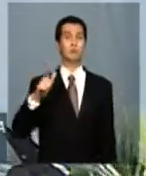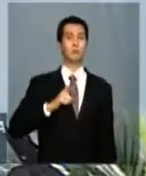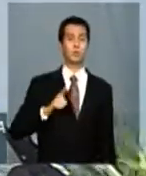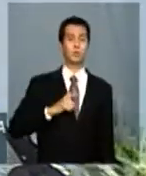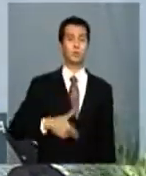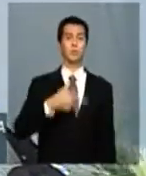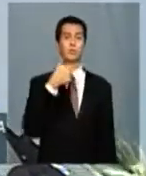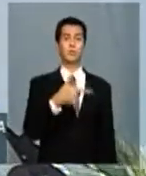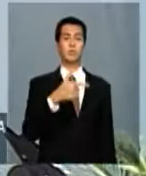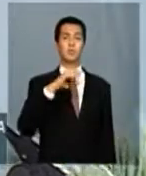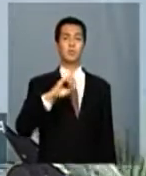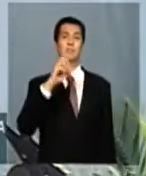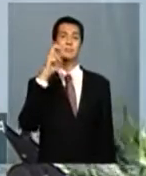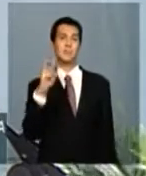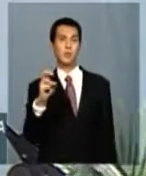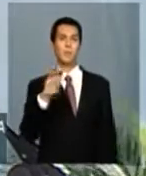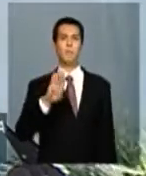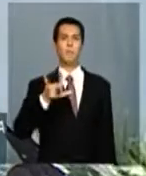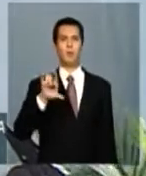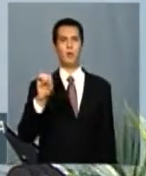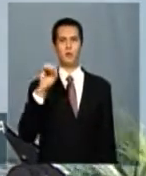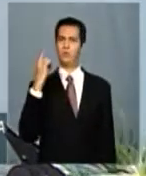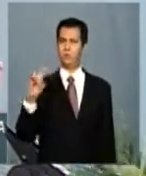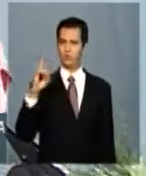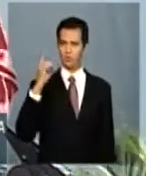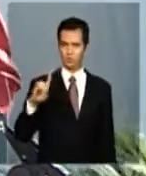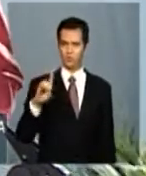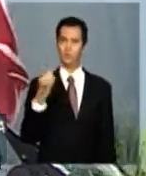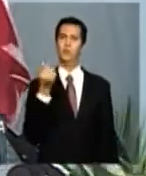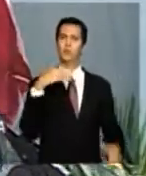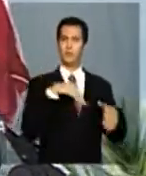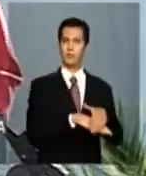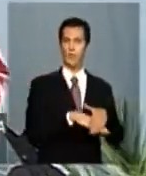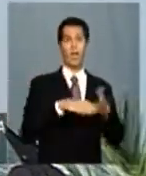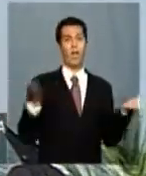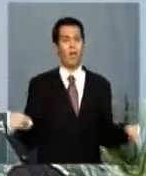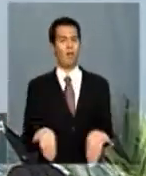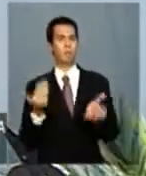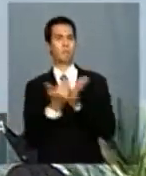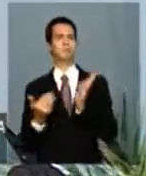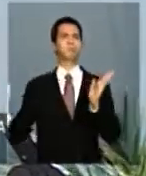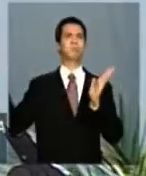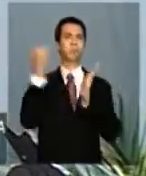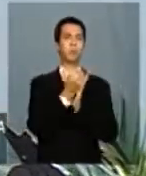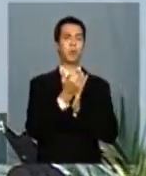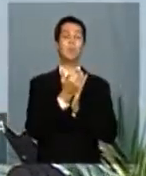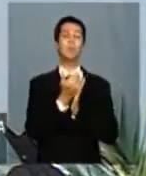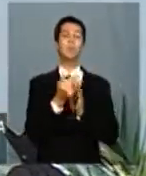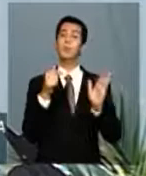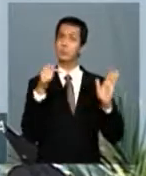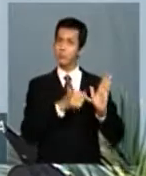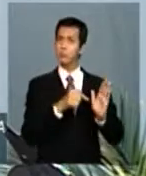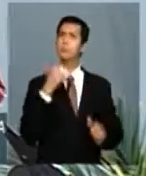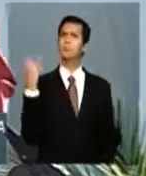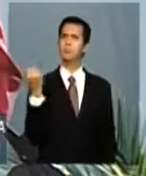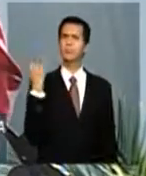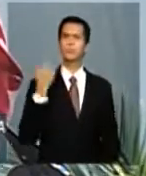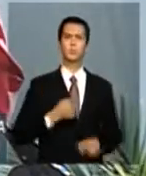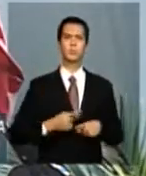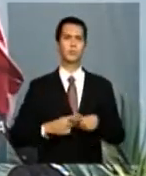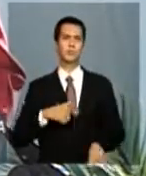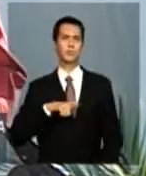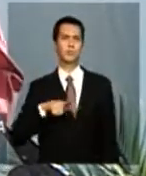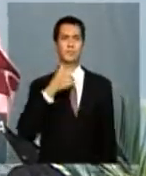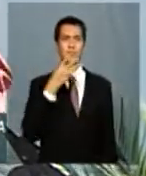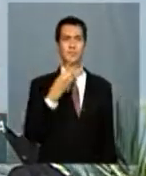tínhamos 205 bilhões. E isso é uma garantia, porque você ter 370